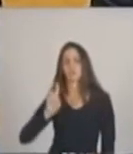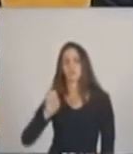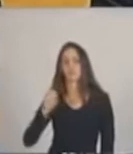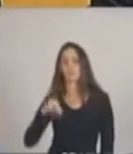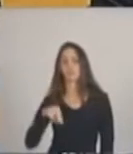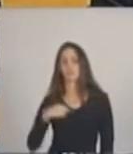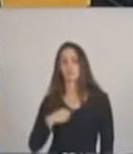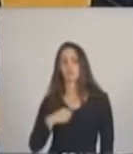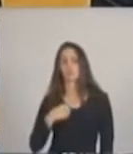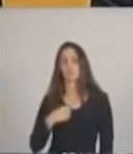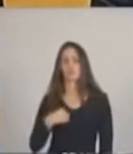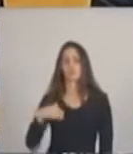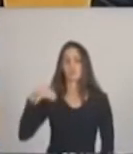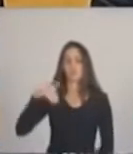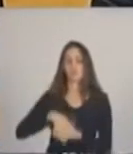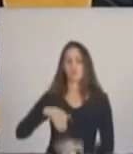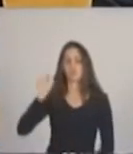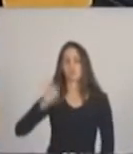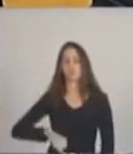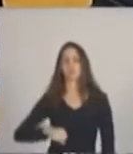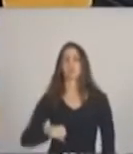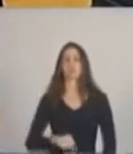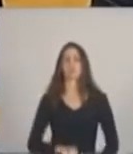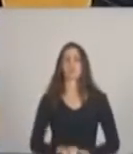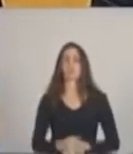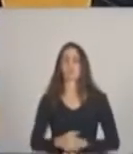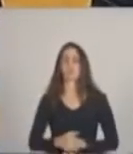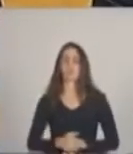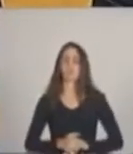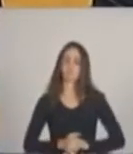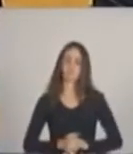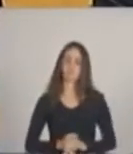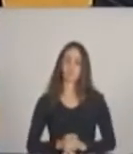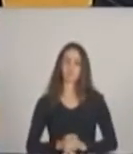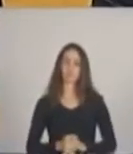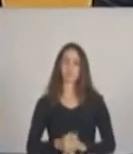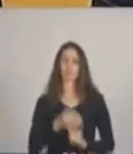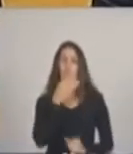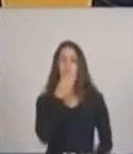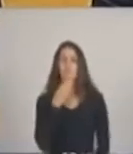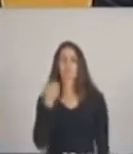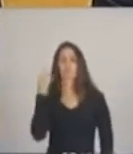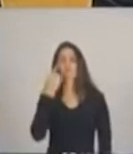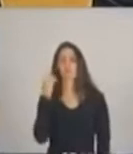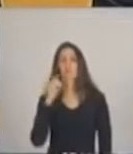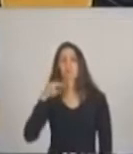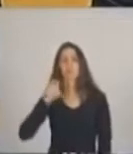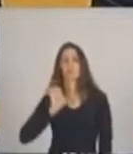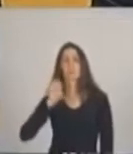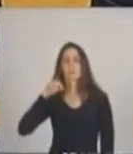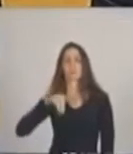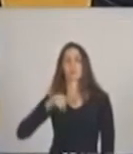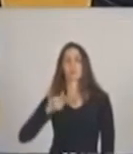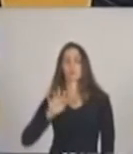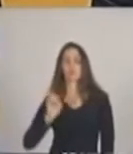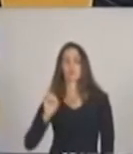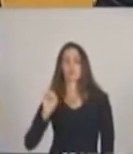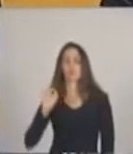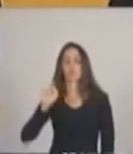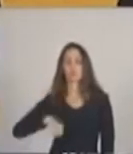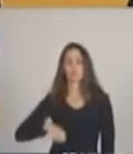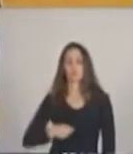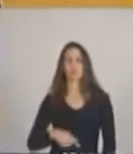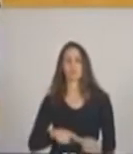Doutor Emílio Mameri. Sim, senhor presidente. Doutor Hudson, vota sim. Deputado Hudson, vota sim. Doutor Emílio Mameri. Voto sim, senhor presidente. Doutor Rafael Favato.